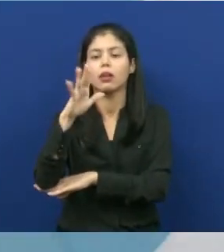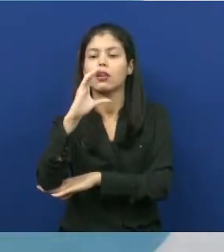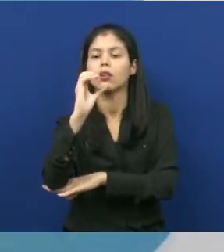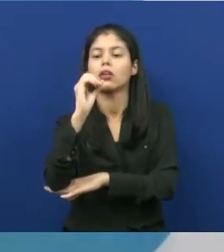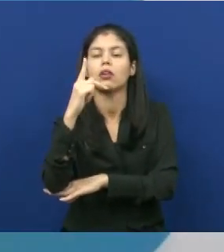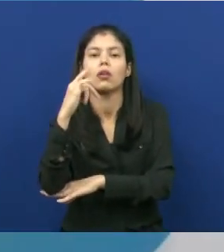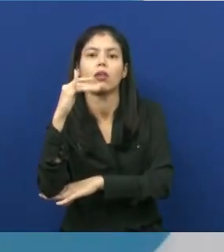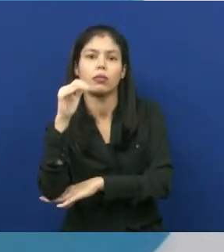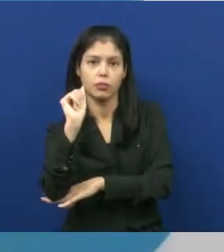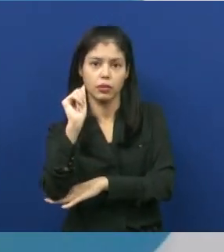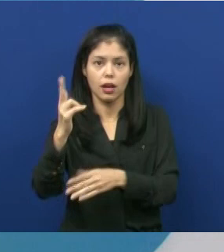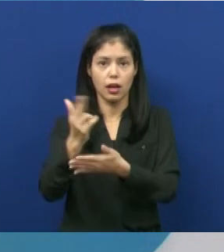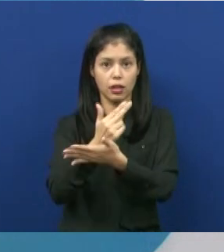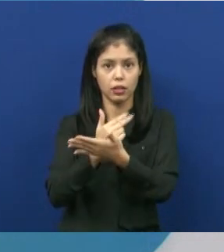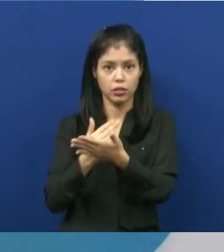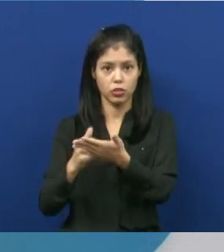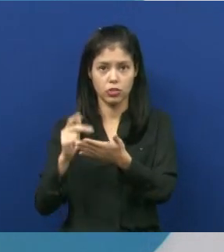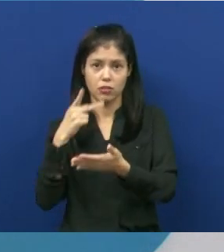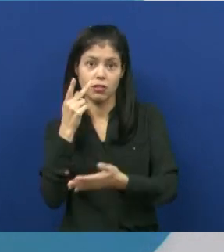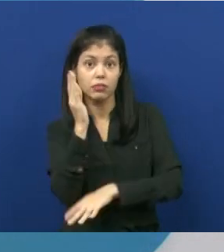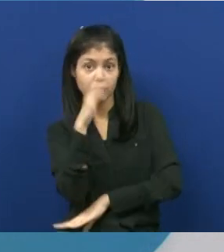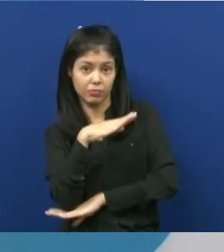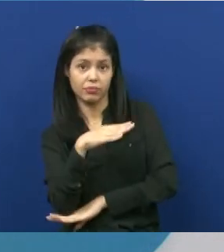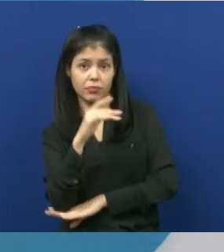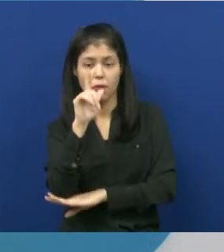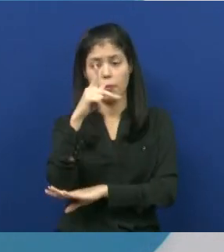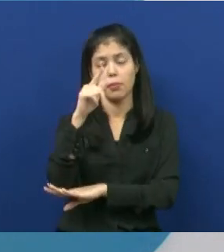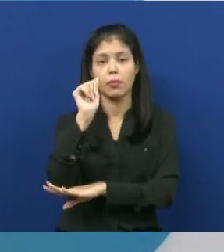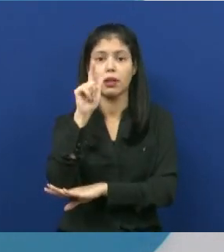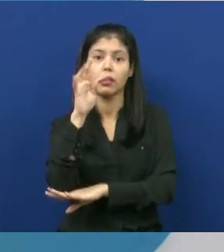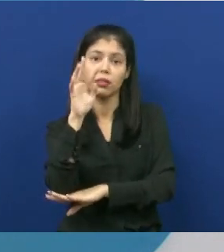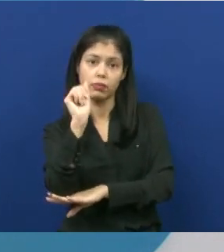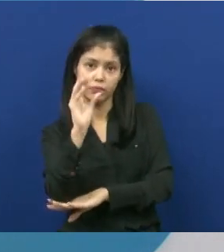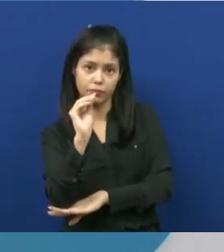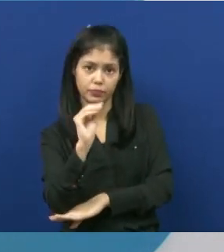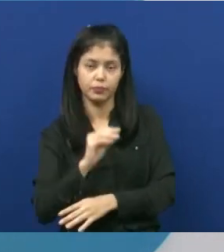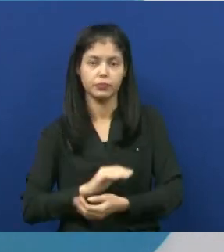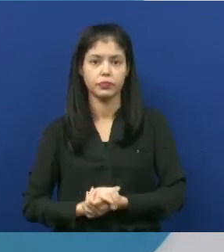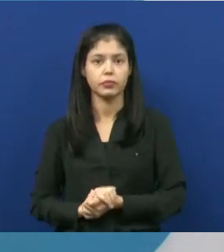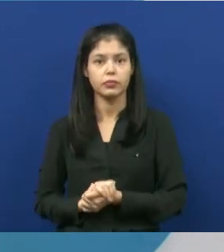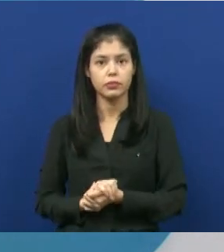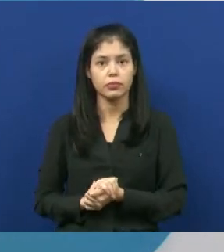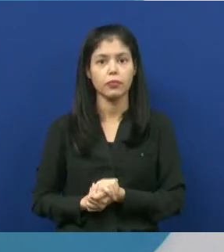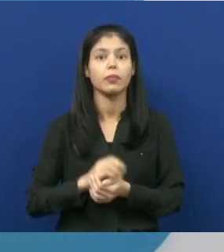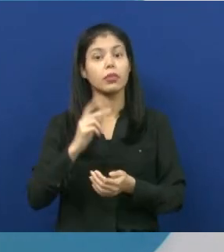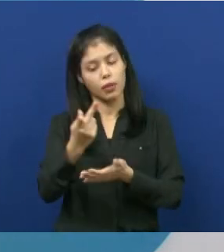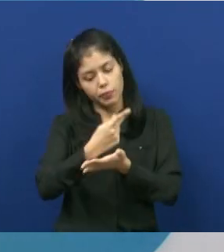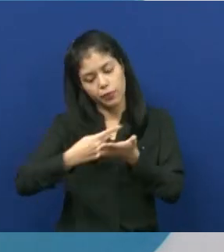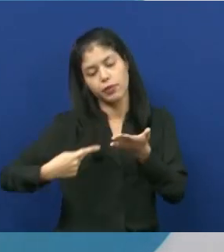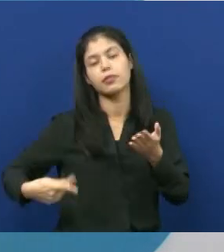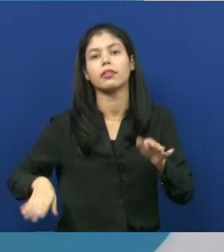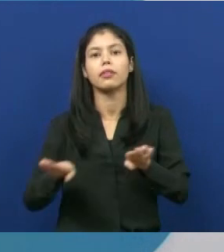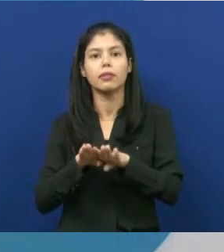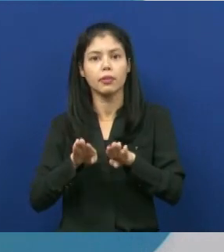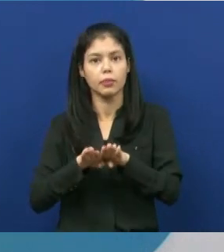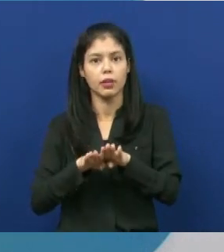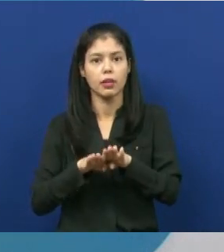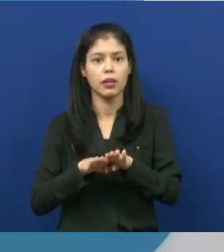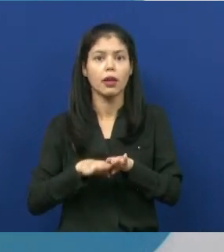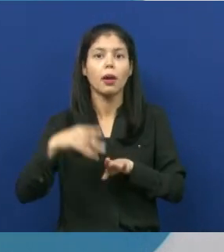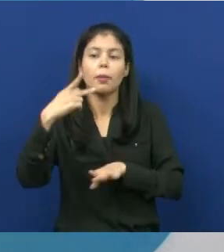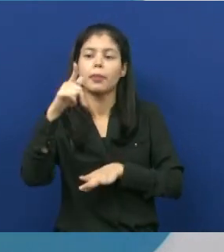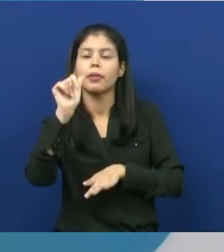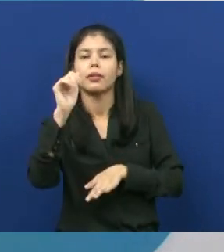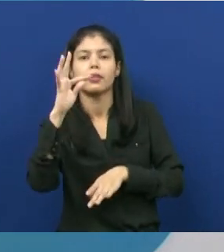arte Platão rejeita veementemente. E não só esta, a poesia também. Porque, segundo